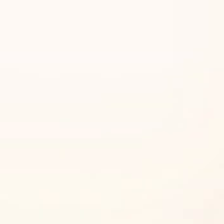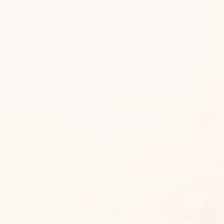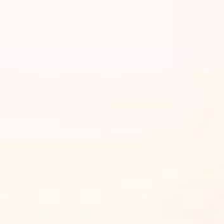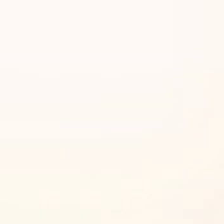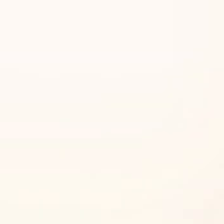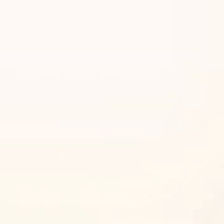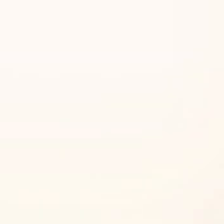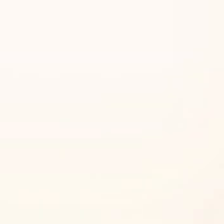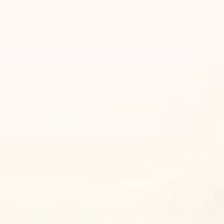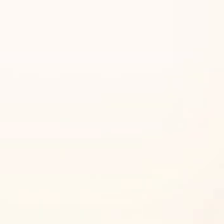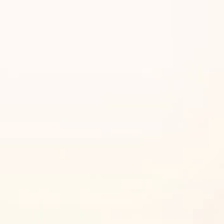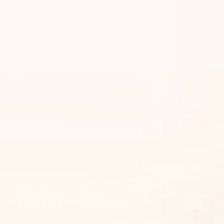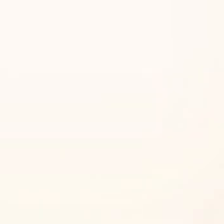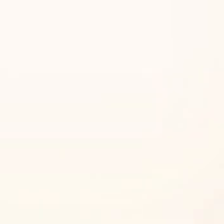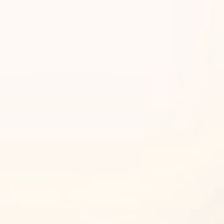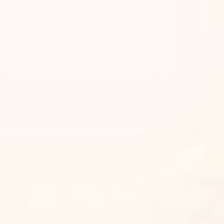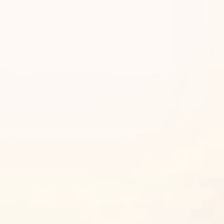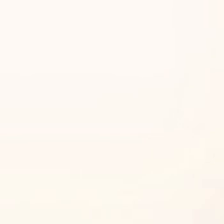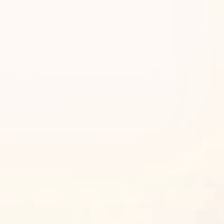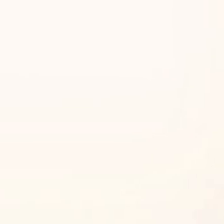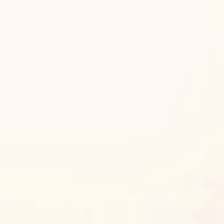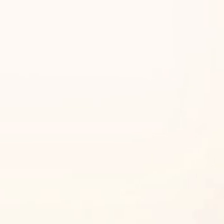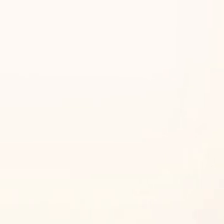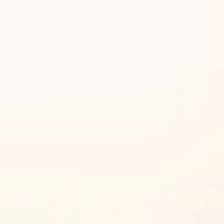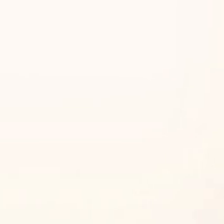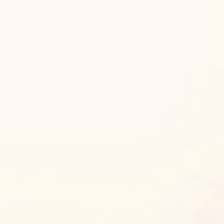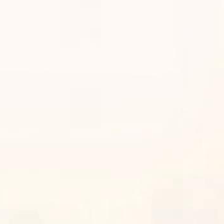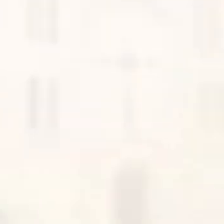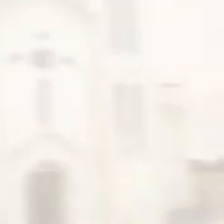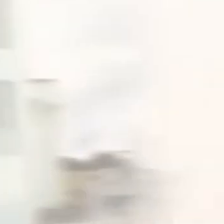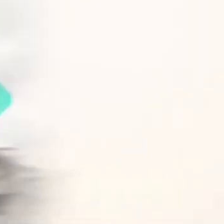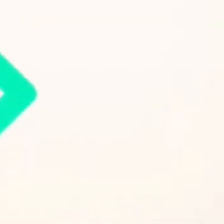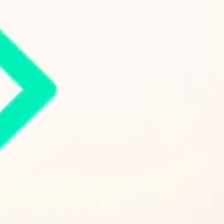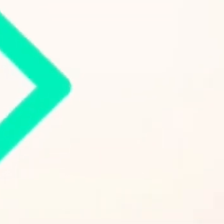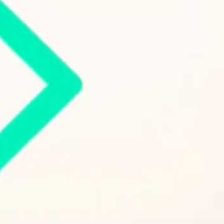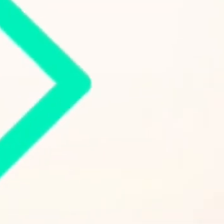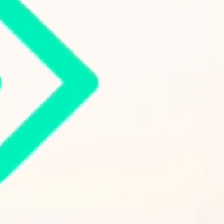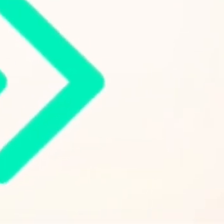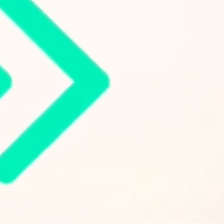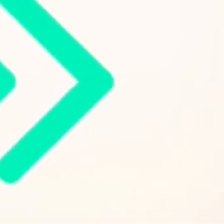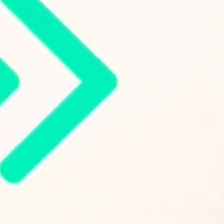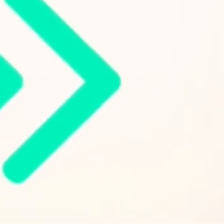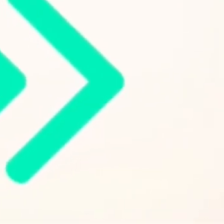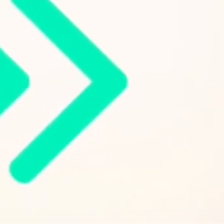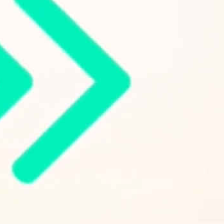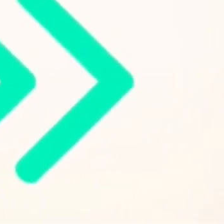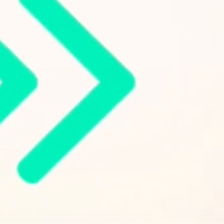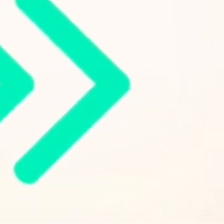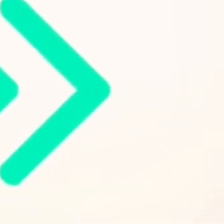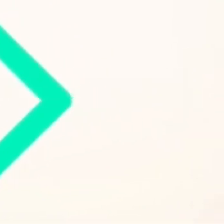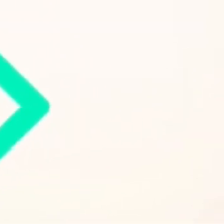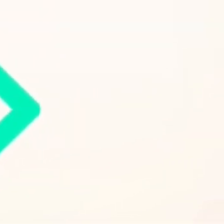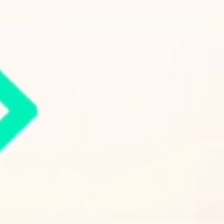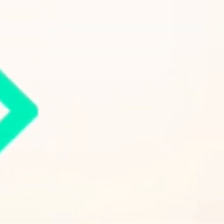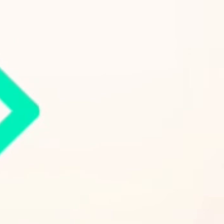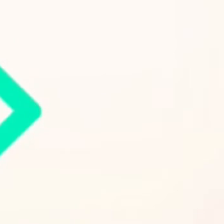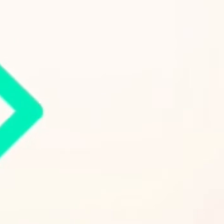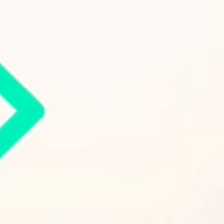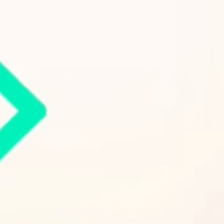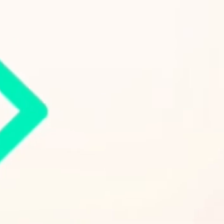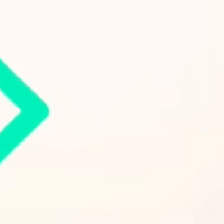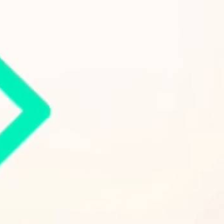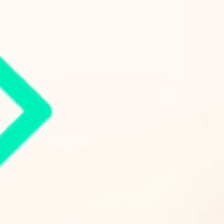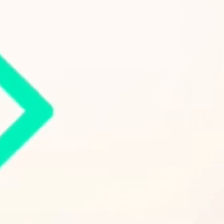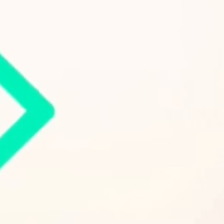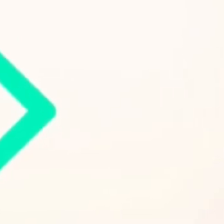Localizado a 103 quilômetros da capital sergipana, Aracaju, ao sul do estado, o município de Arauá está inserido na